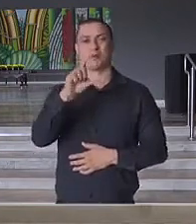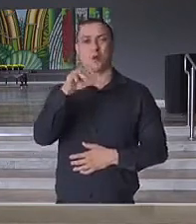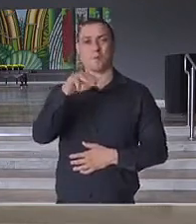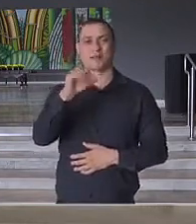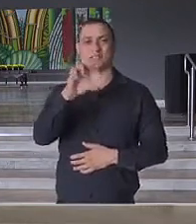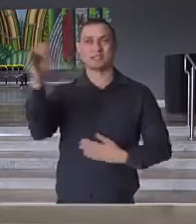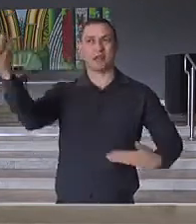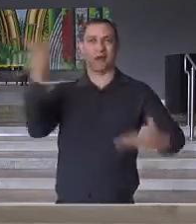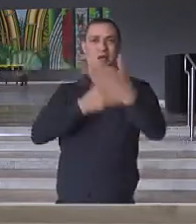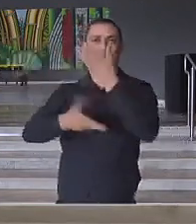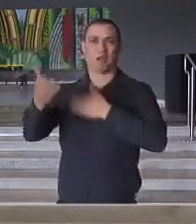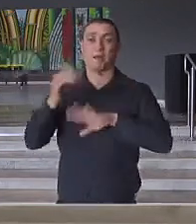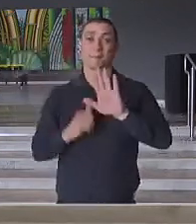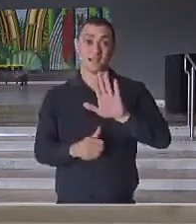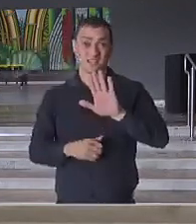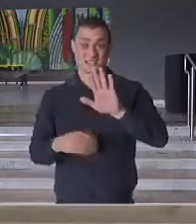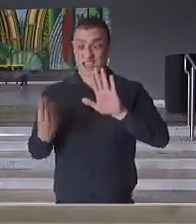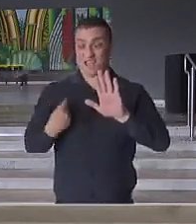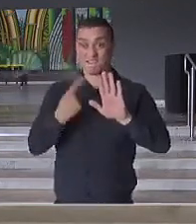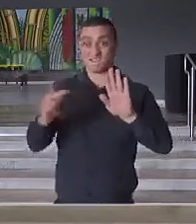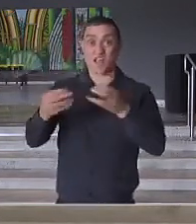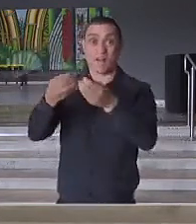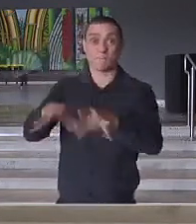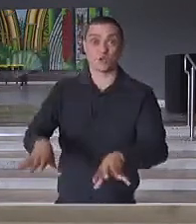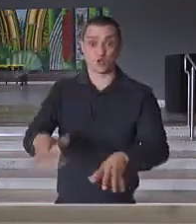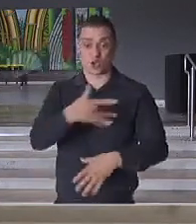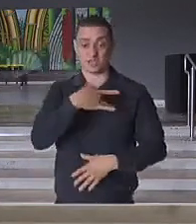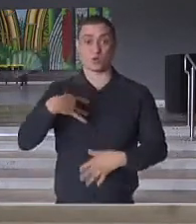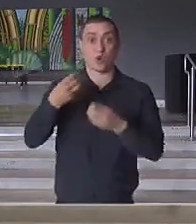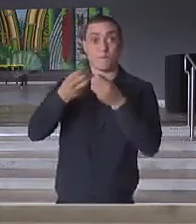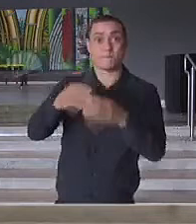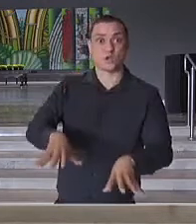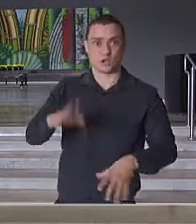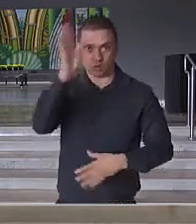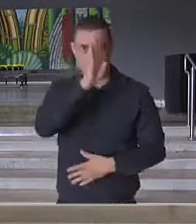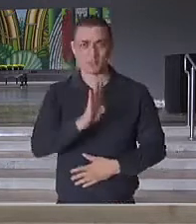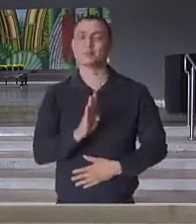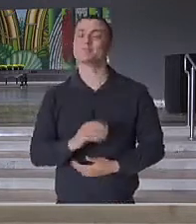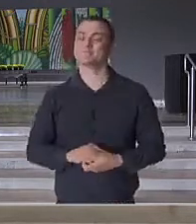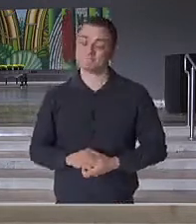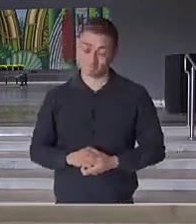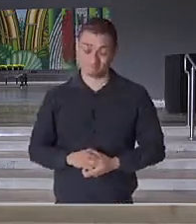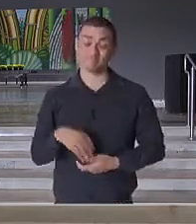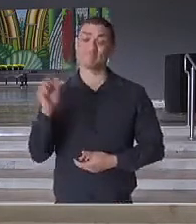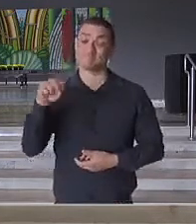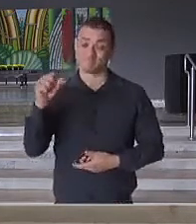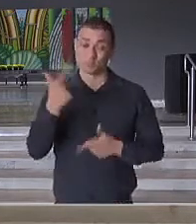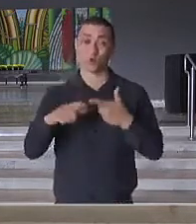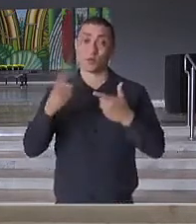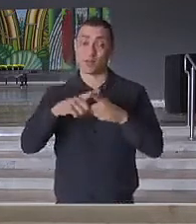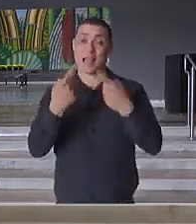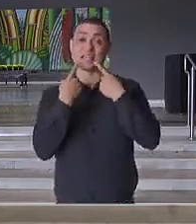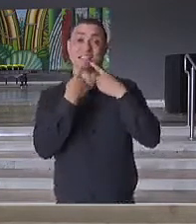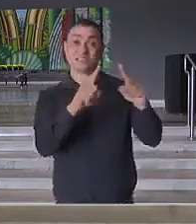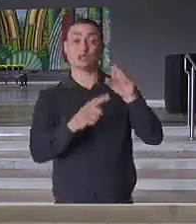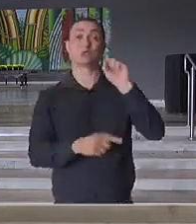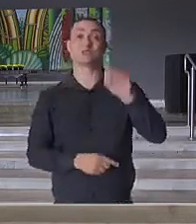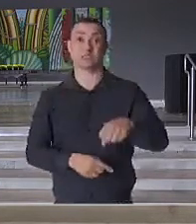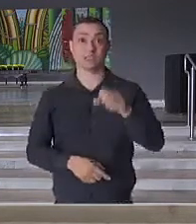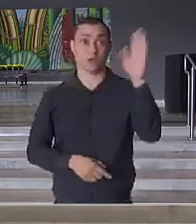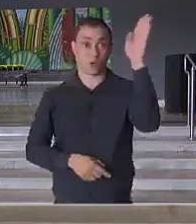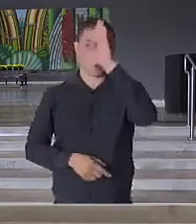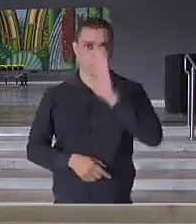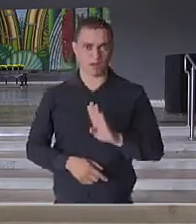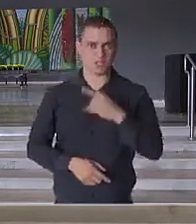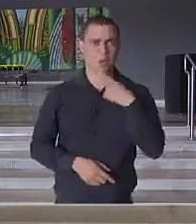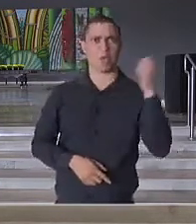quando a diplomacia prejudica a vida, a saúde dos brasileiros, cabe sim uma visão crítica. O Brasil agrediu